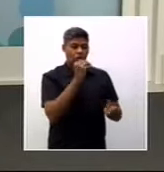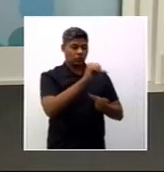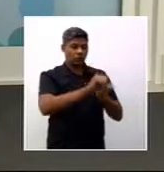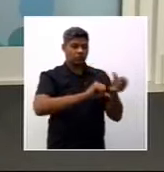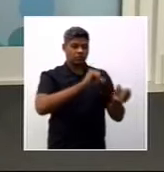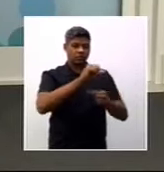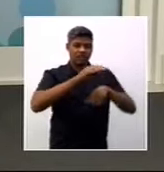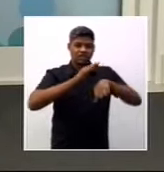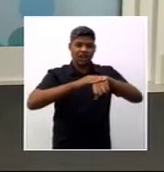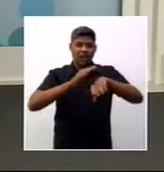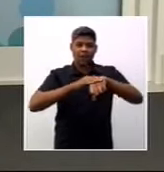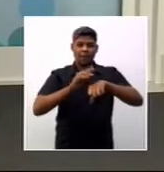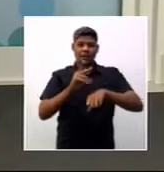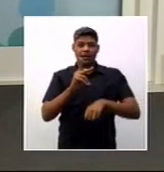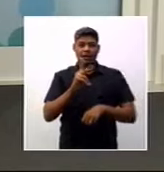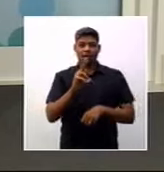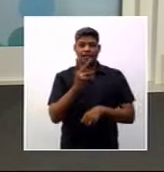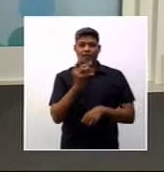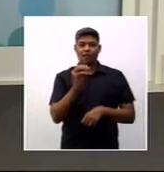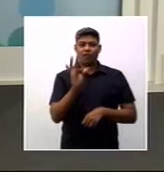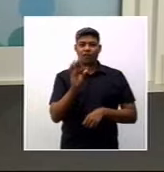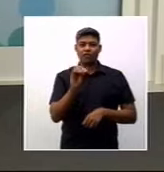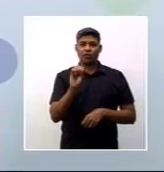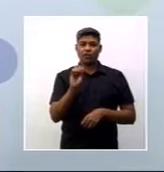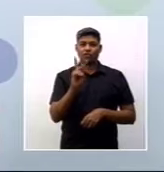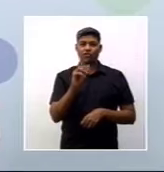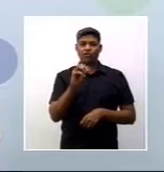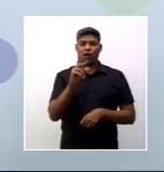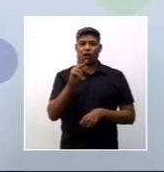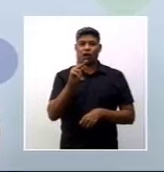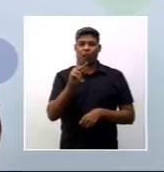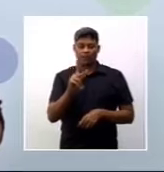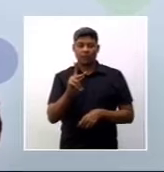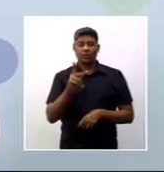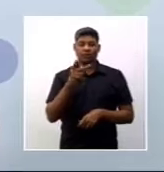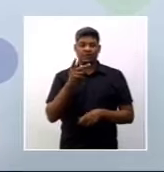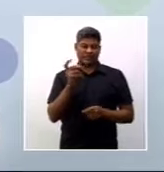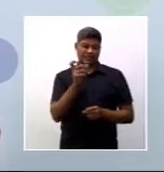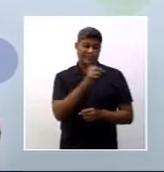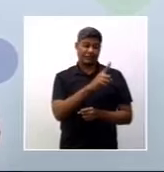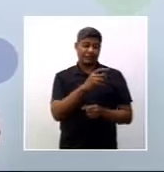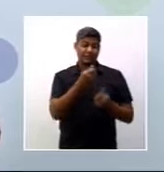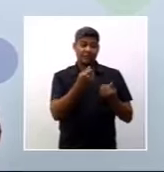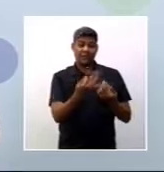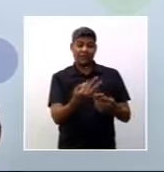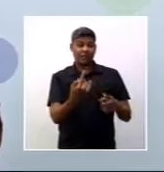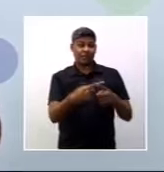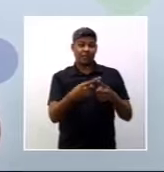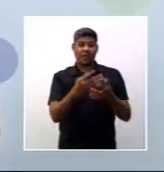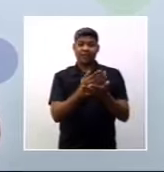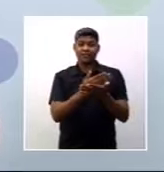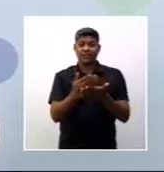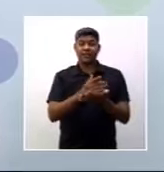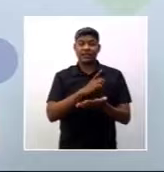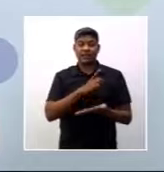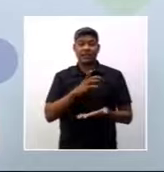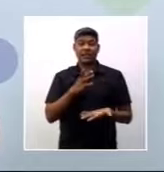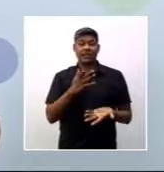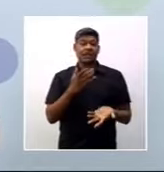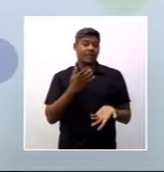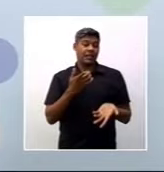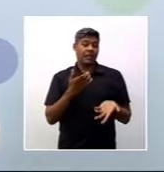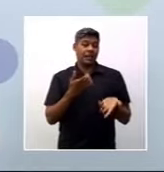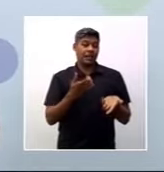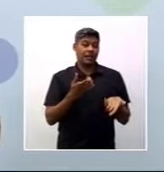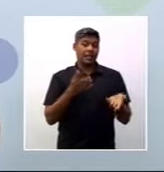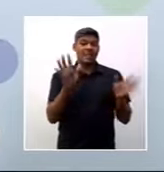muito complicado a gente falar sobre isso porque muitas vezes o photoshop ele tem a intenção apenas